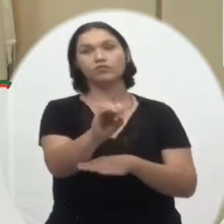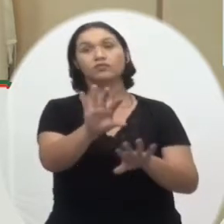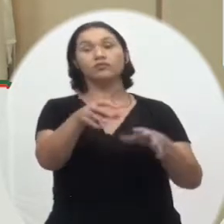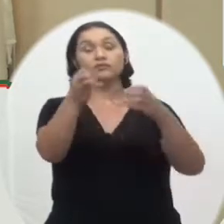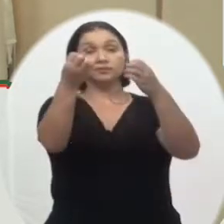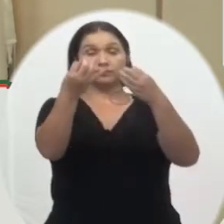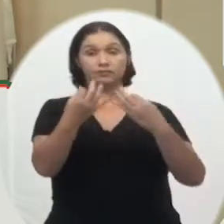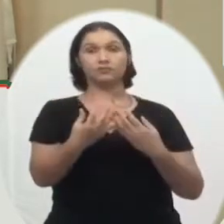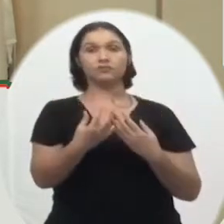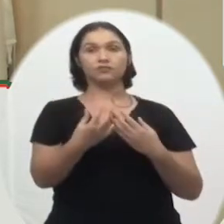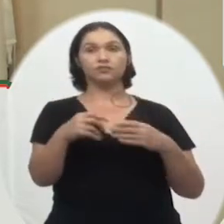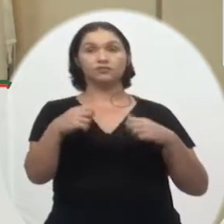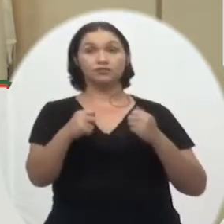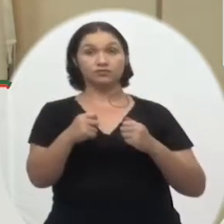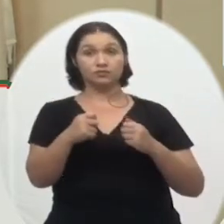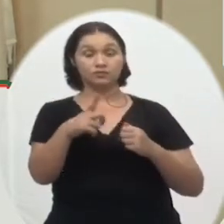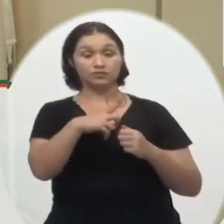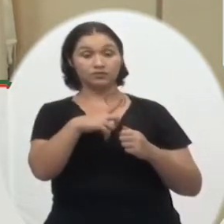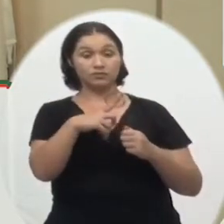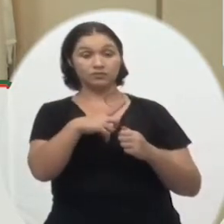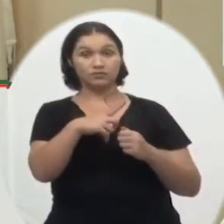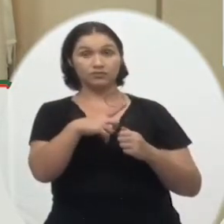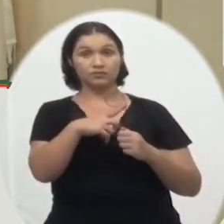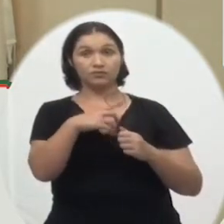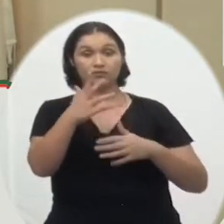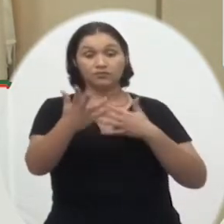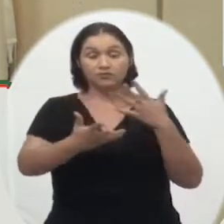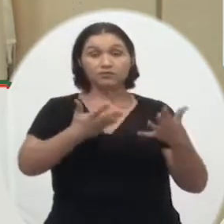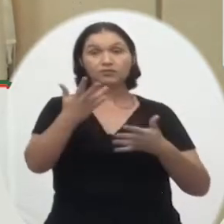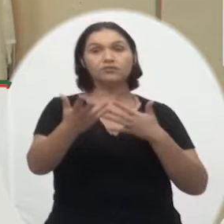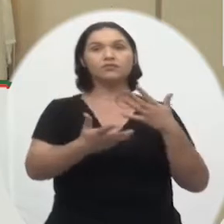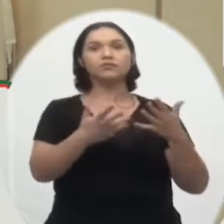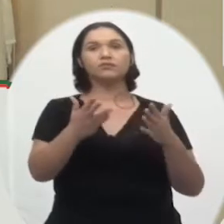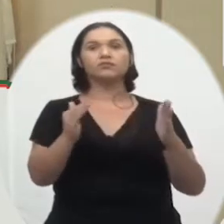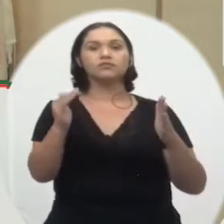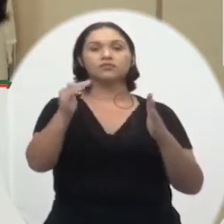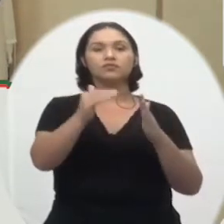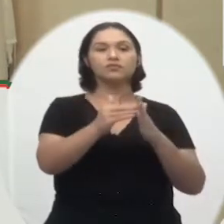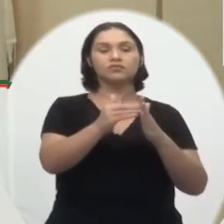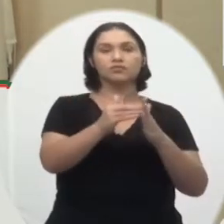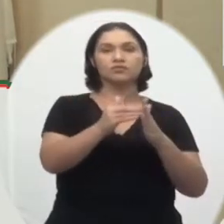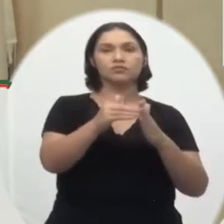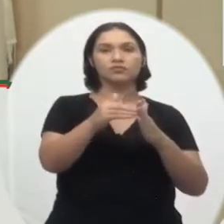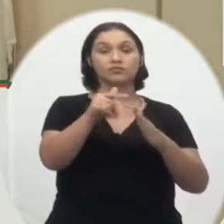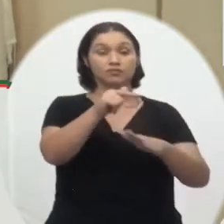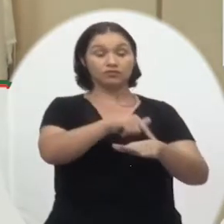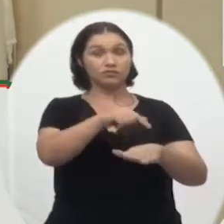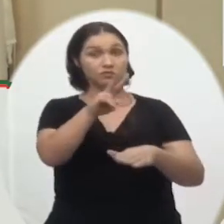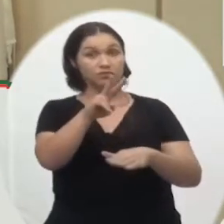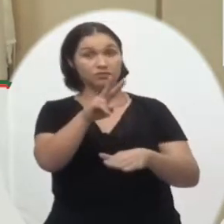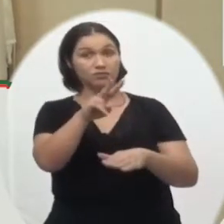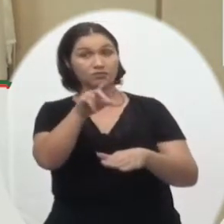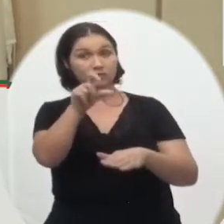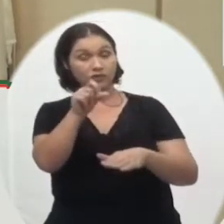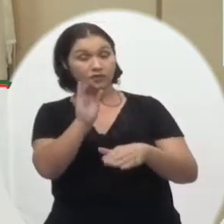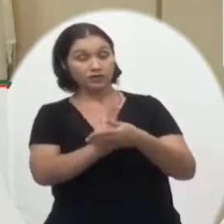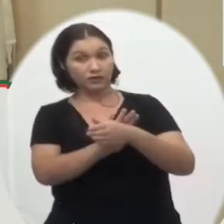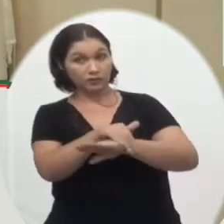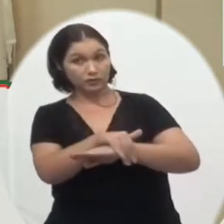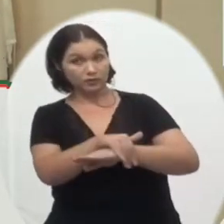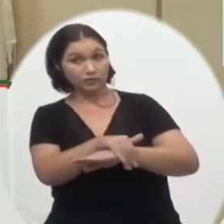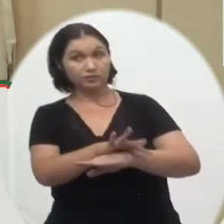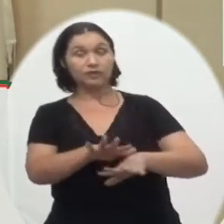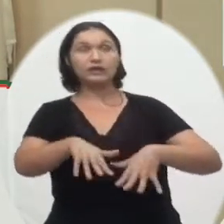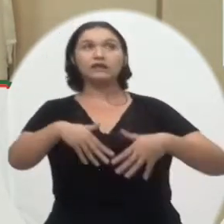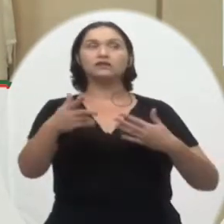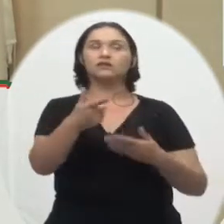fazer um atendimento prolongado até as 21 horas aqui no centro. Aqui do Centro de Saúde aqui, né? Então a gente participou, ficamos com ele